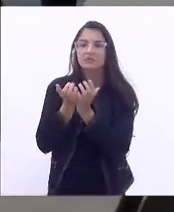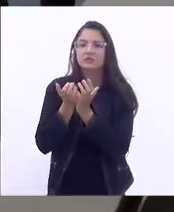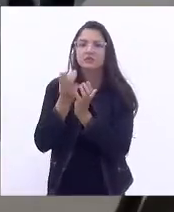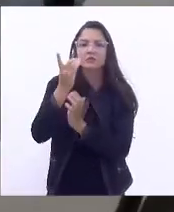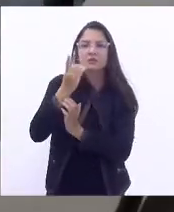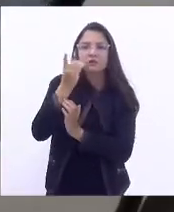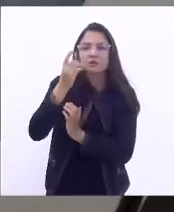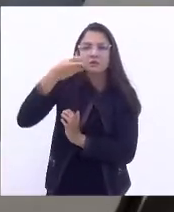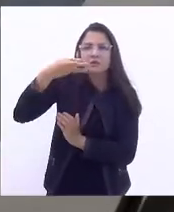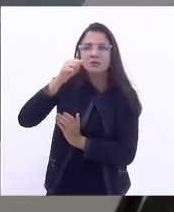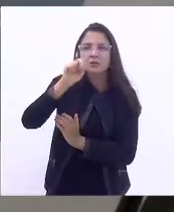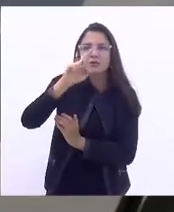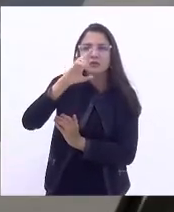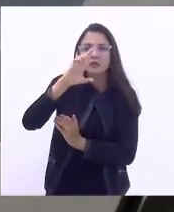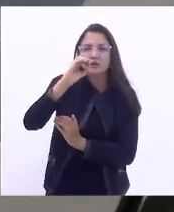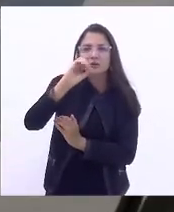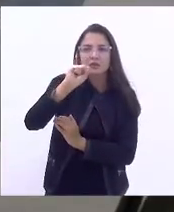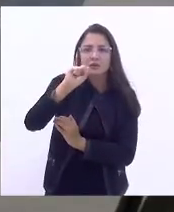deputado Marquinhos.